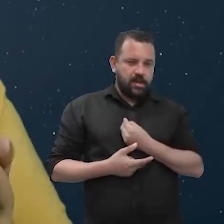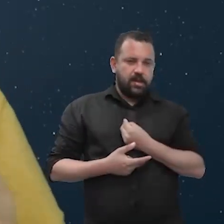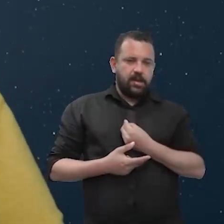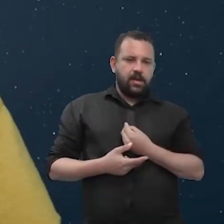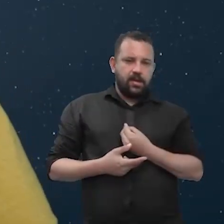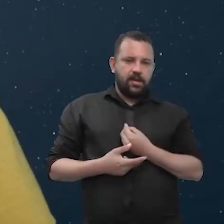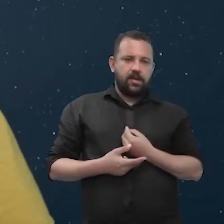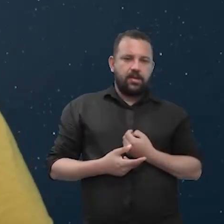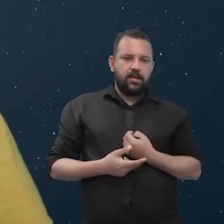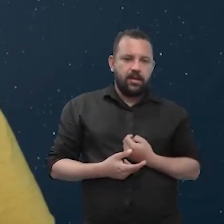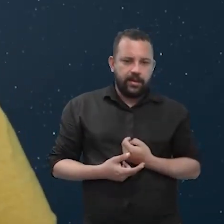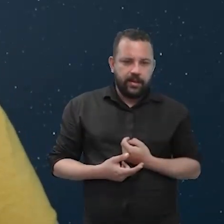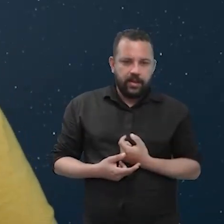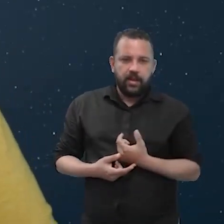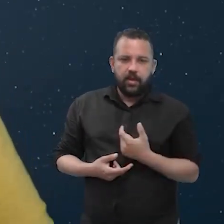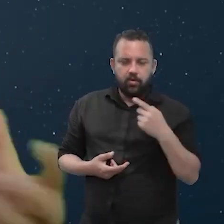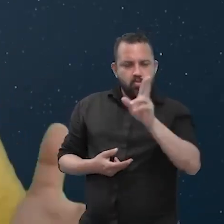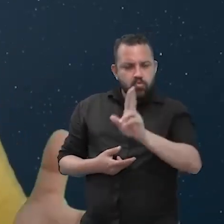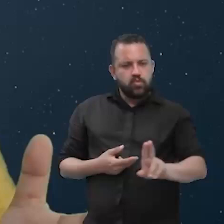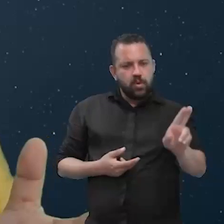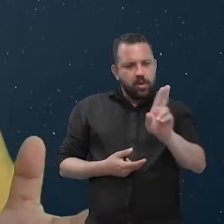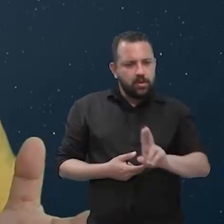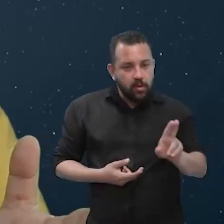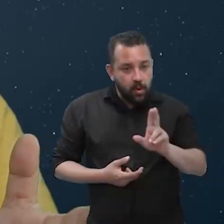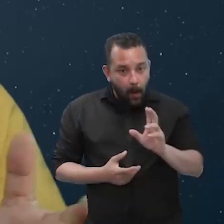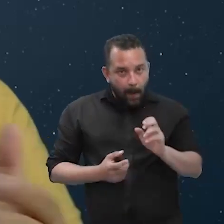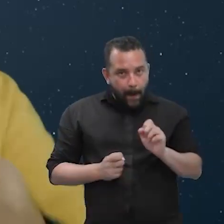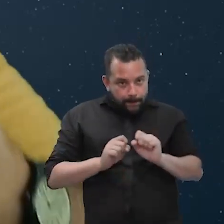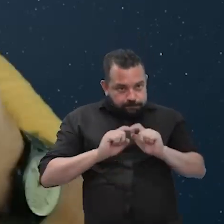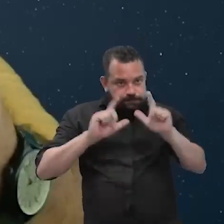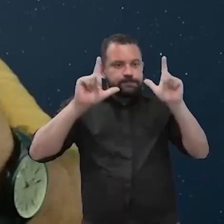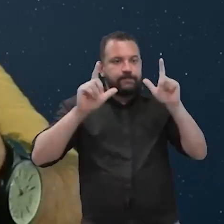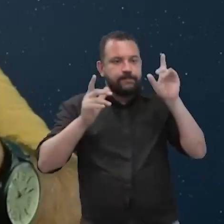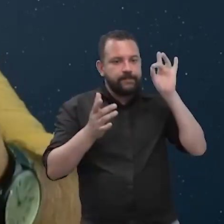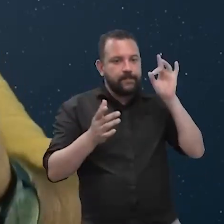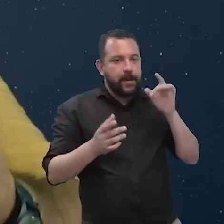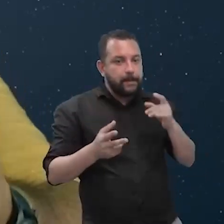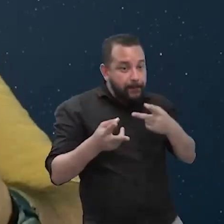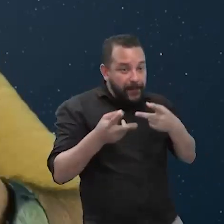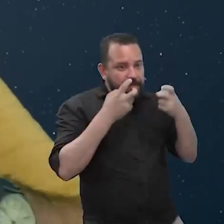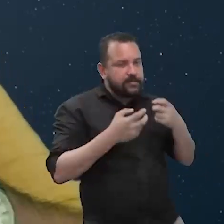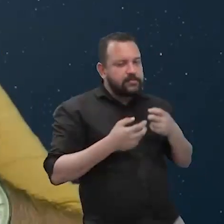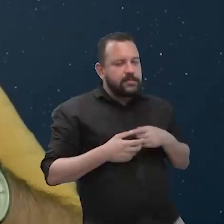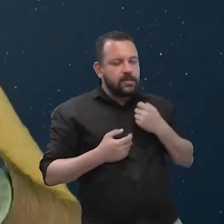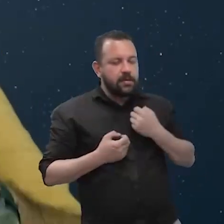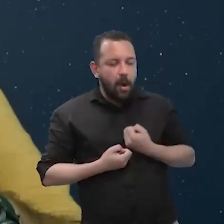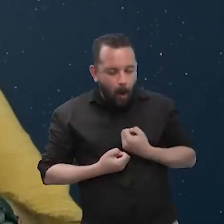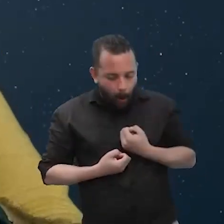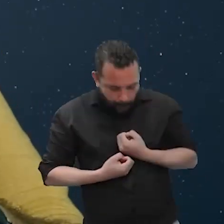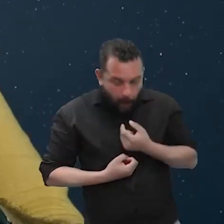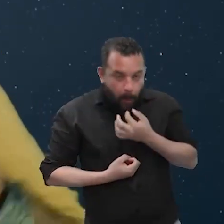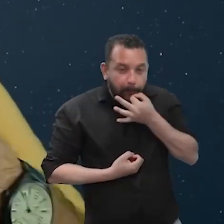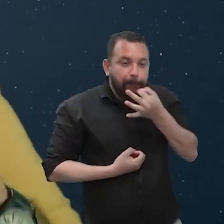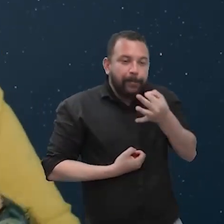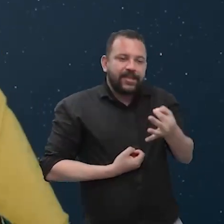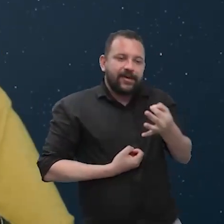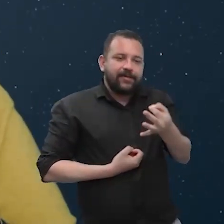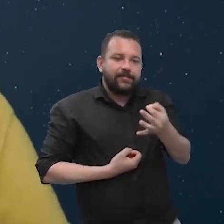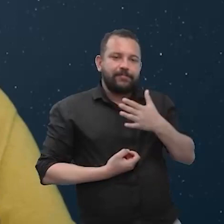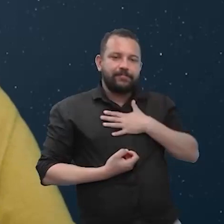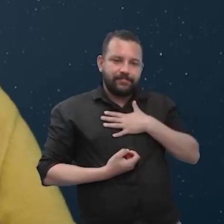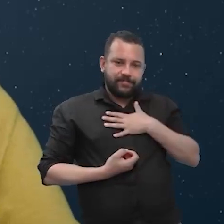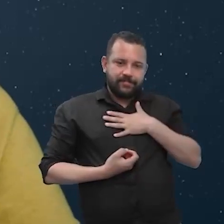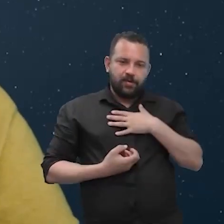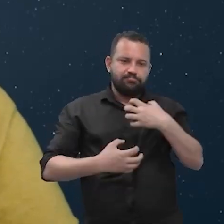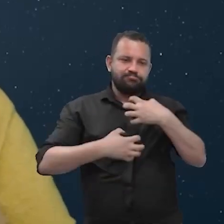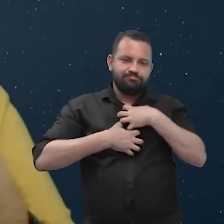eu não estou usando a primeira pessoa explicitamente, verbos em primeira pessoa. Mas eu estou externando aí, eu estou expressando o quê? O que eu sinto,